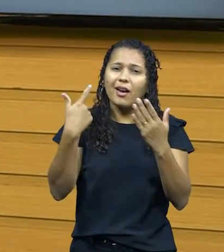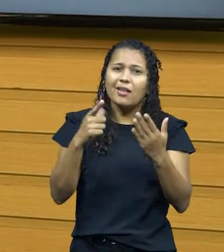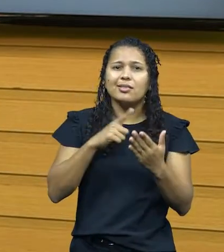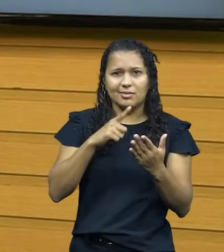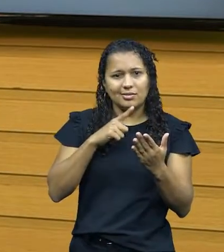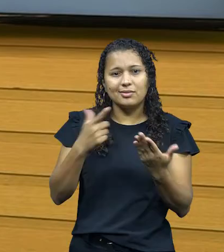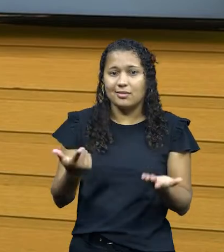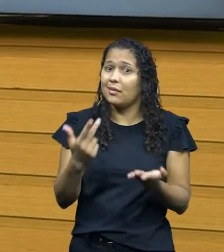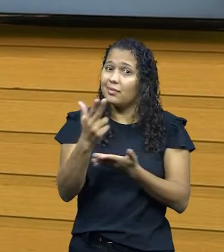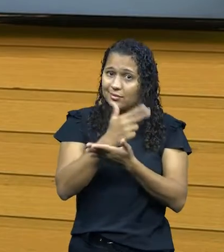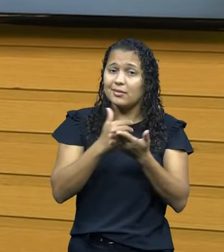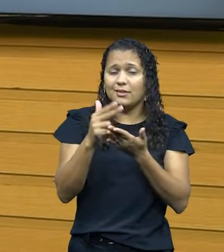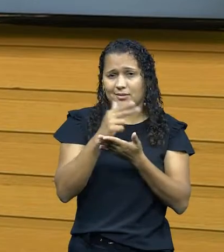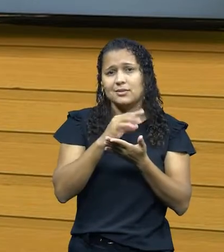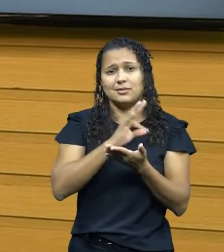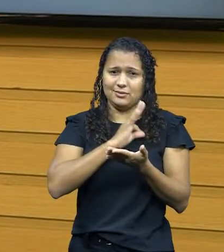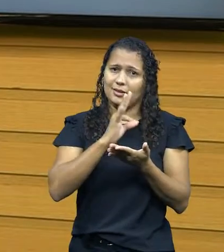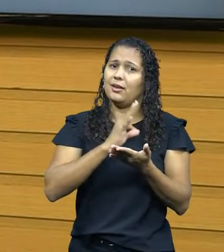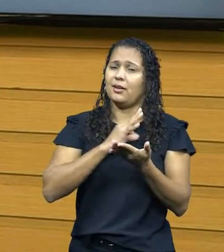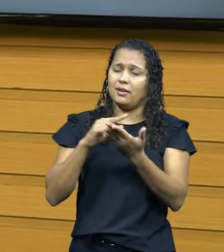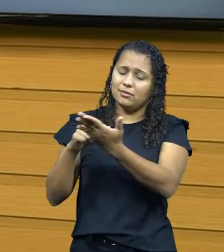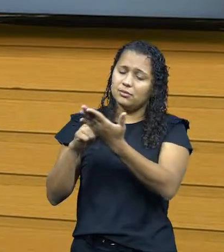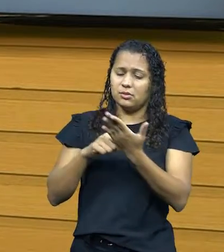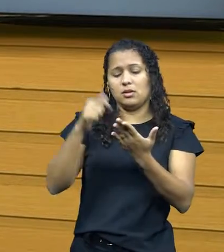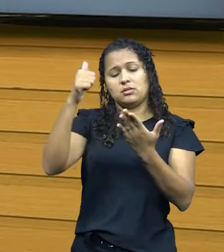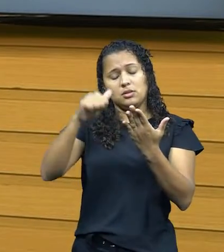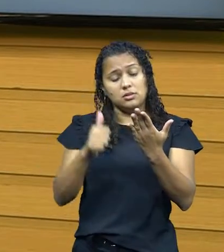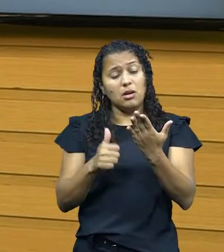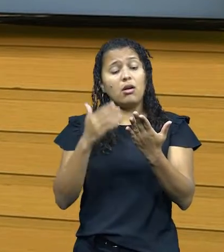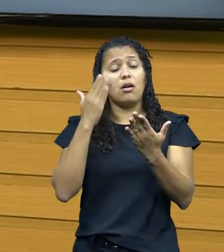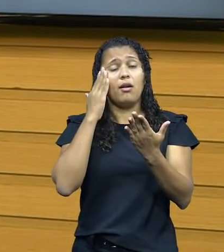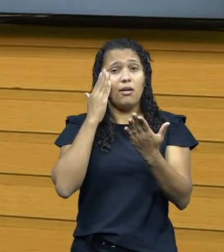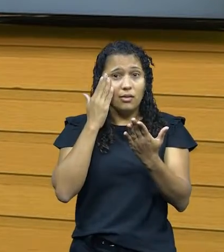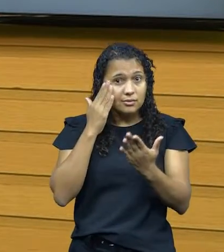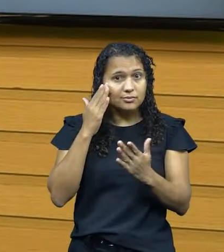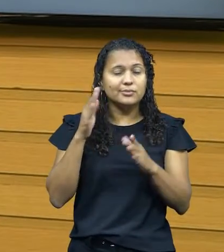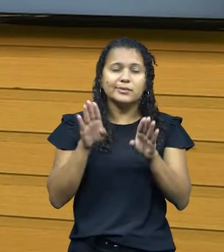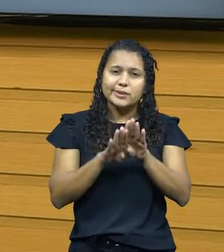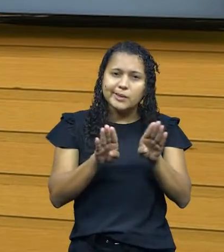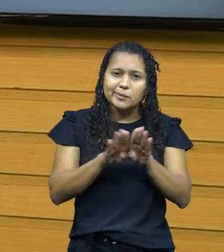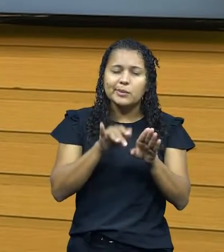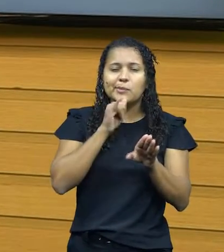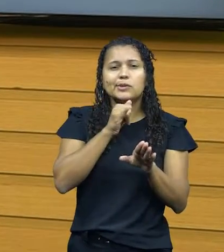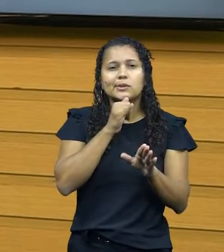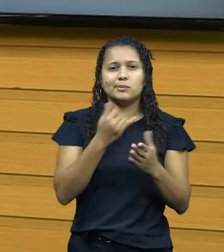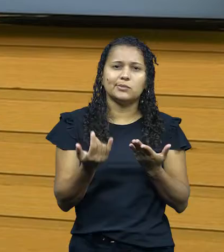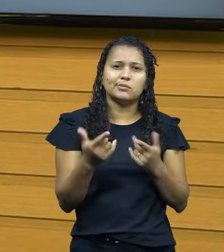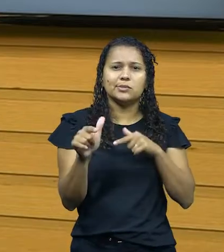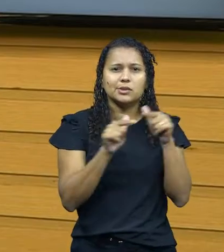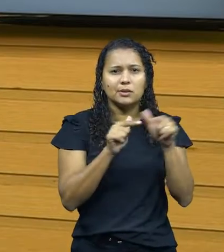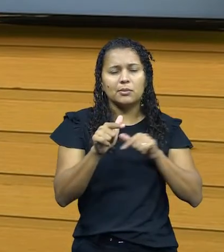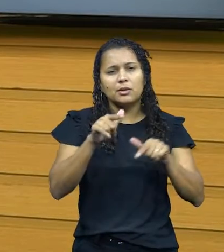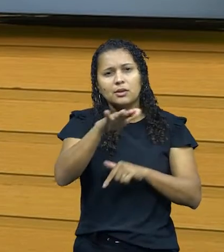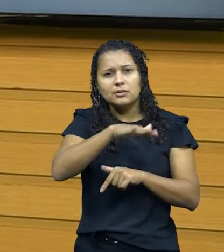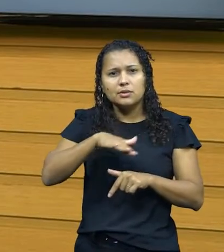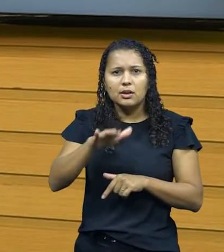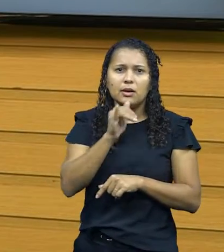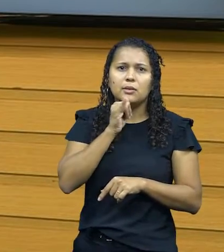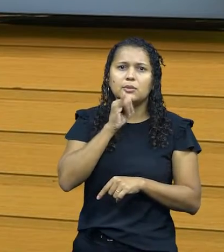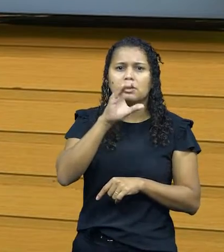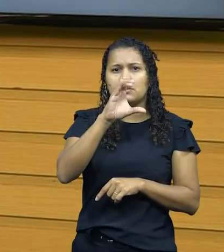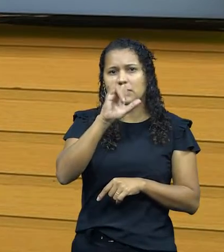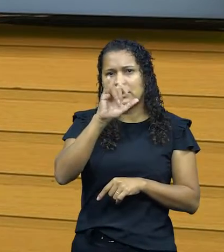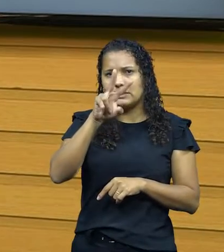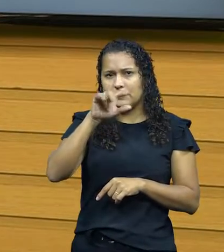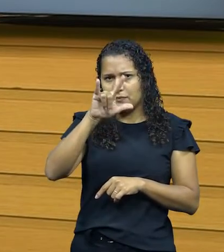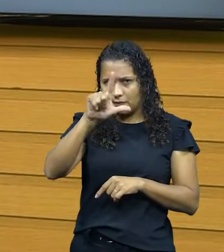vamos receber, é inevitável receber um desenho técnico para analisar. E também se a gente trabalhar na parte mais